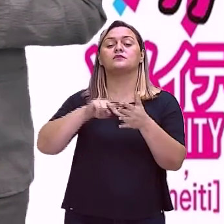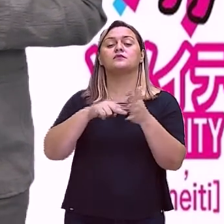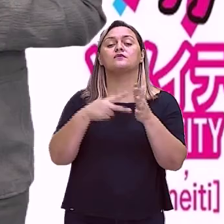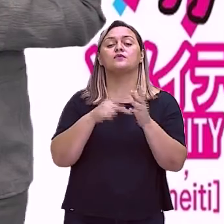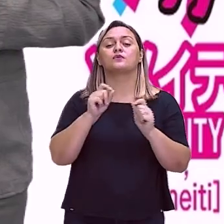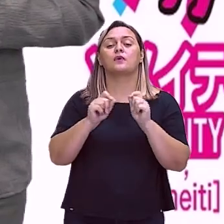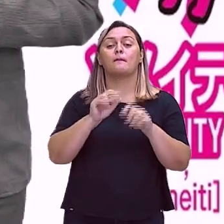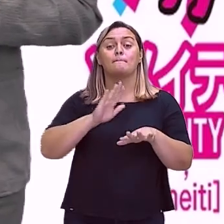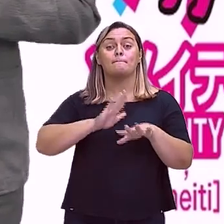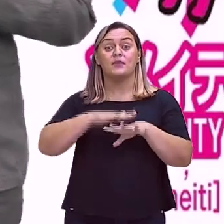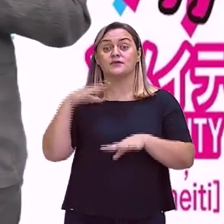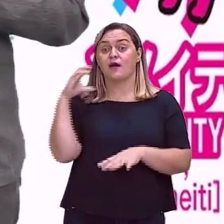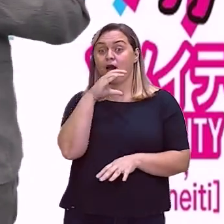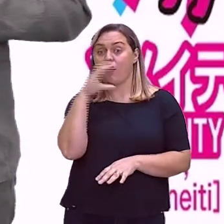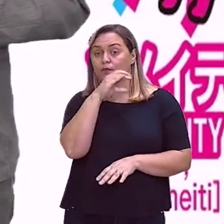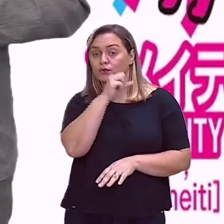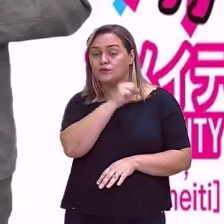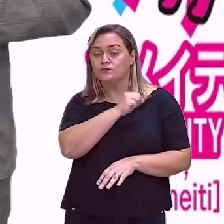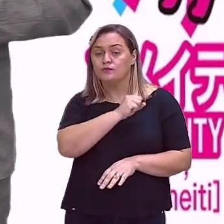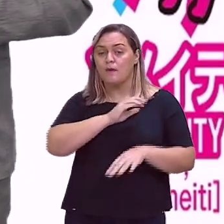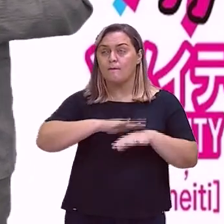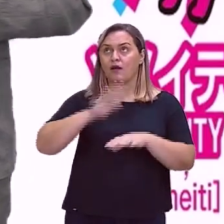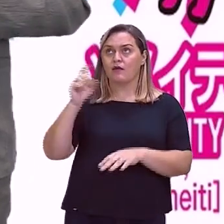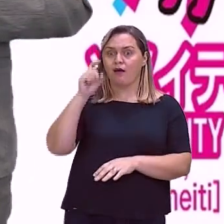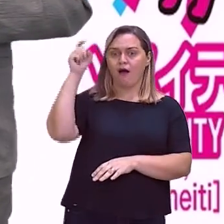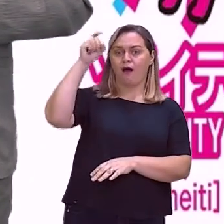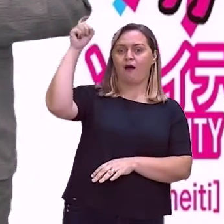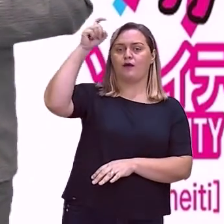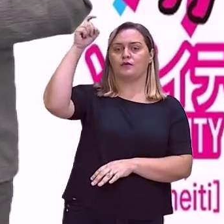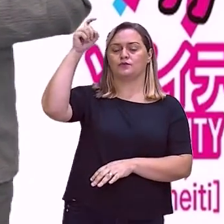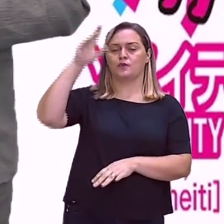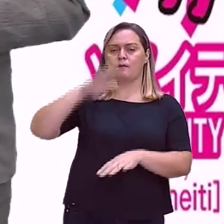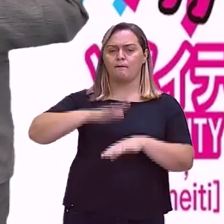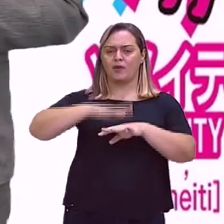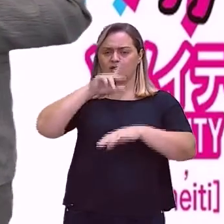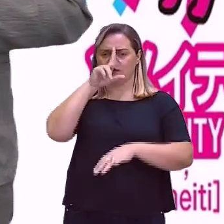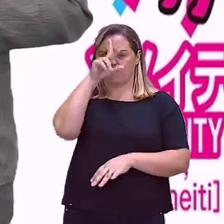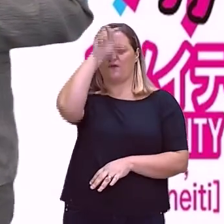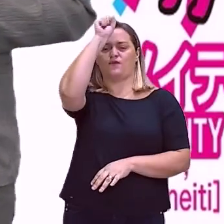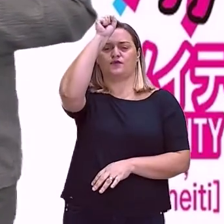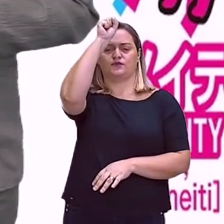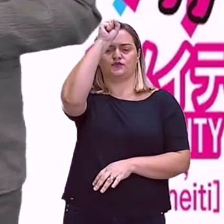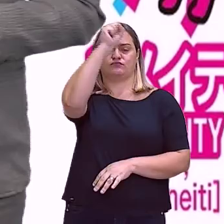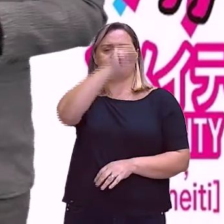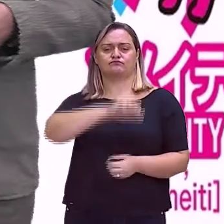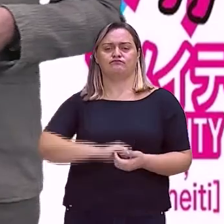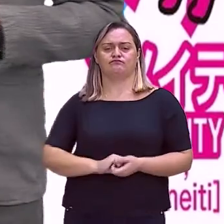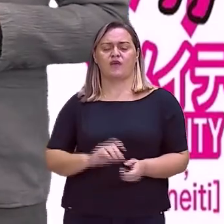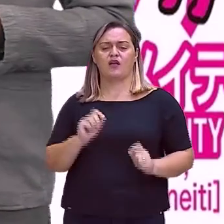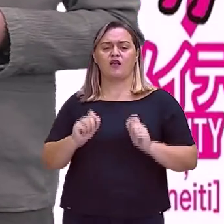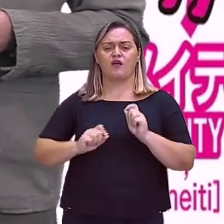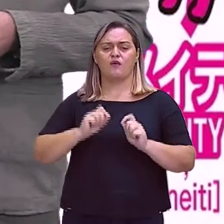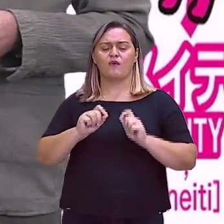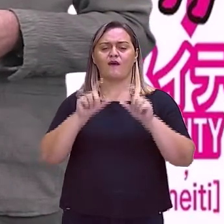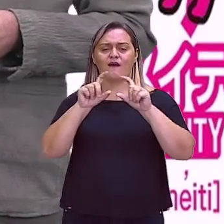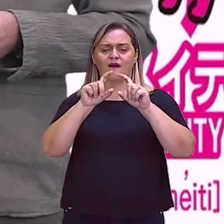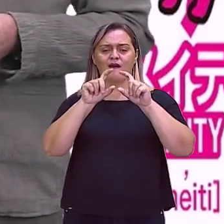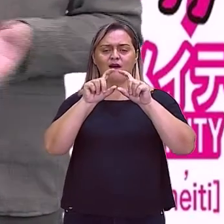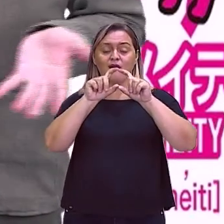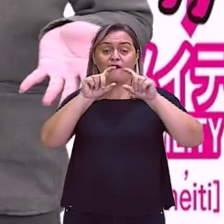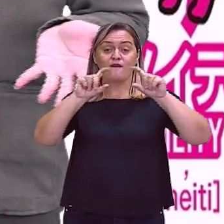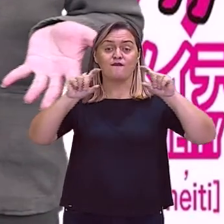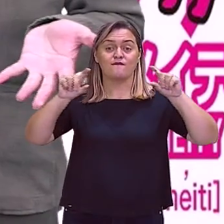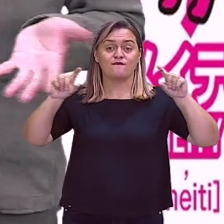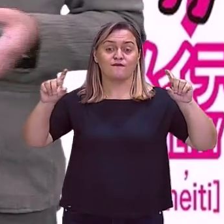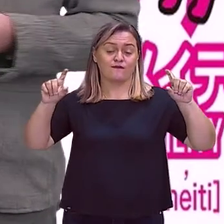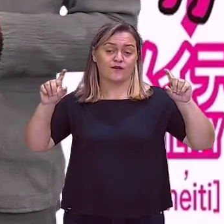mais rápido, o mais alto, o mais forte. A essência da frase está na superação